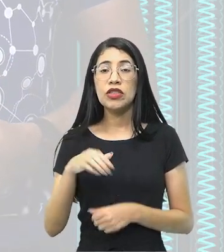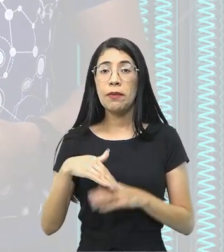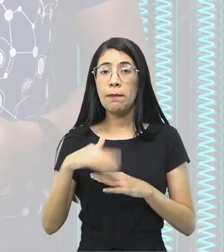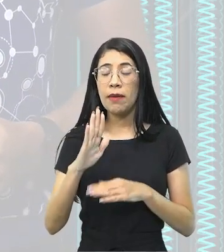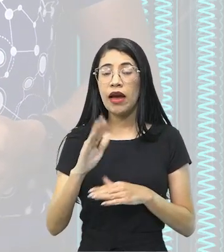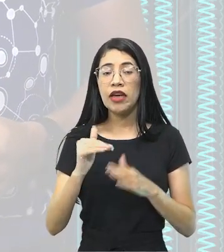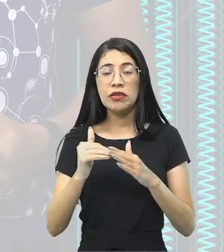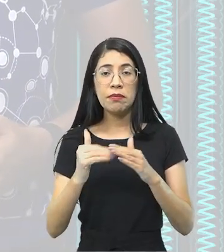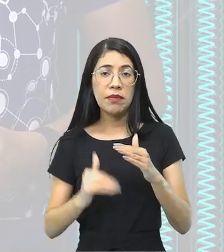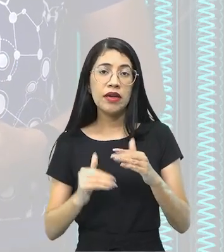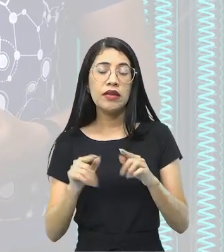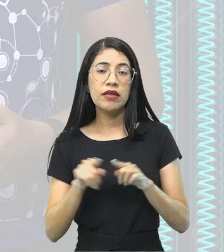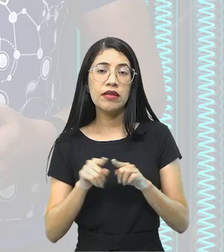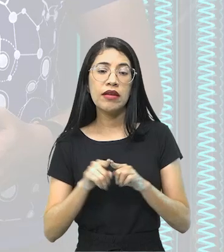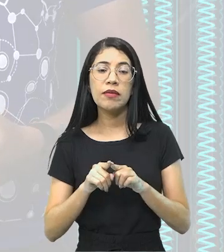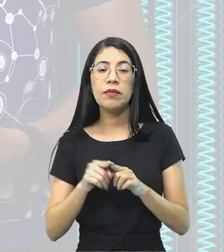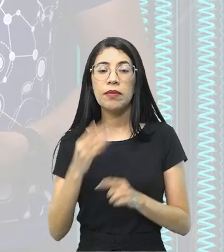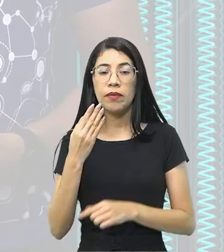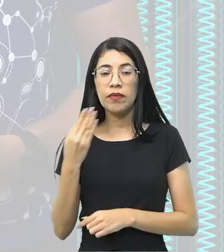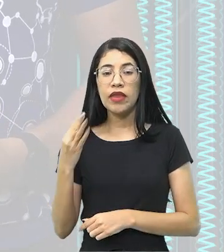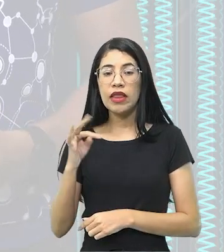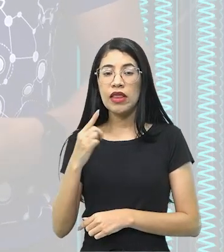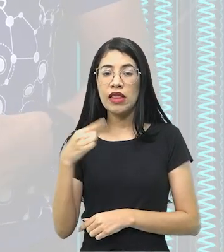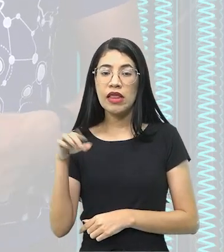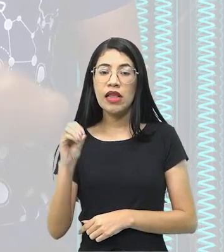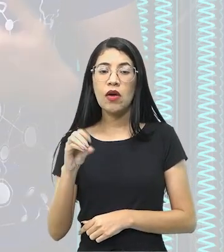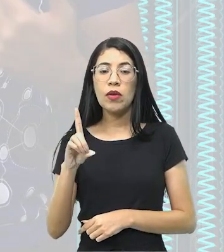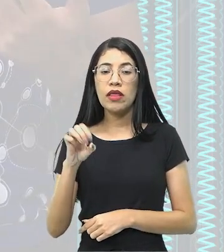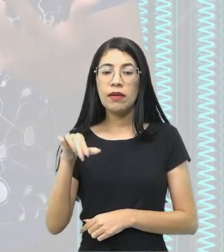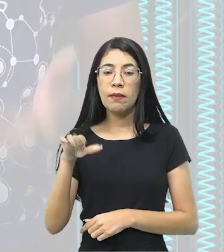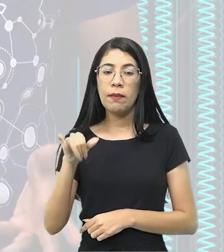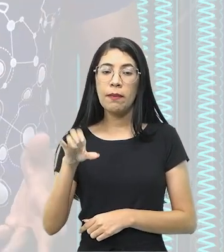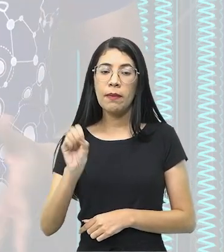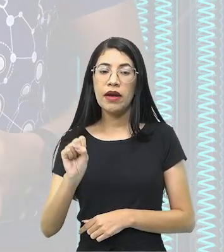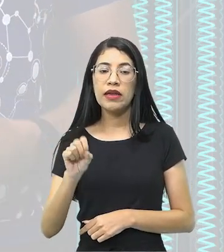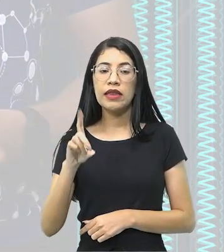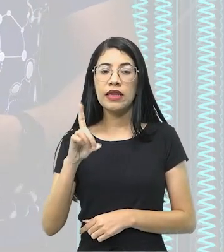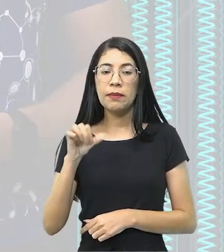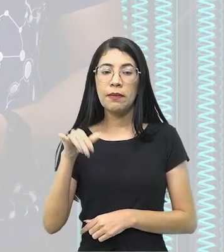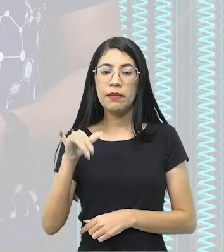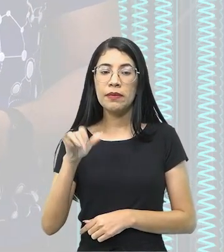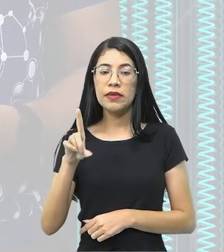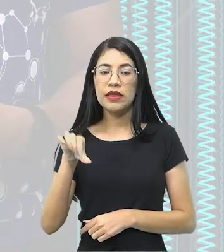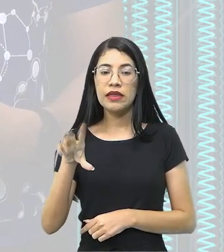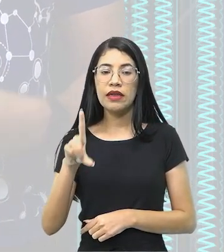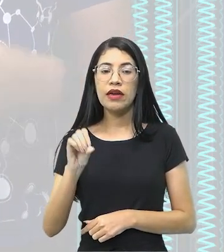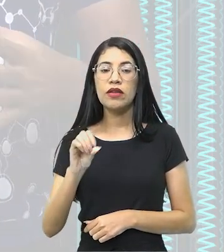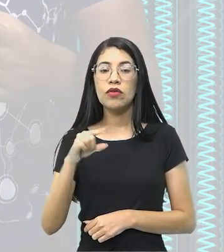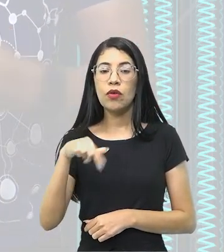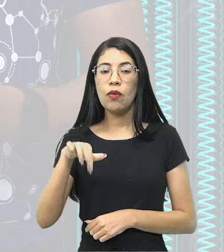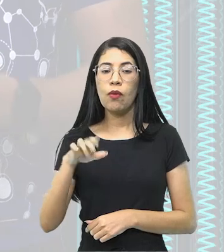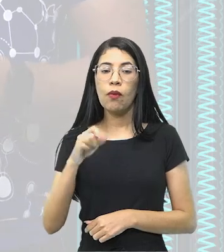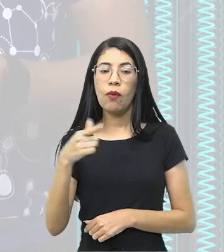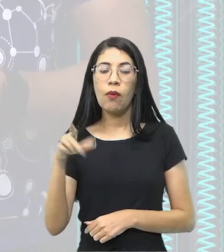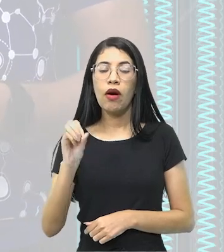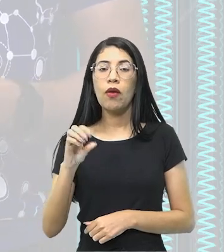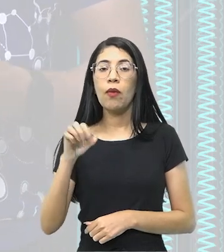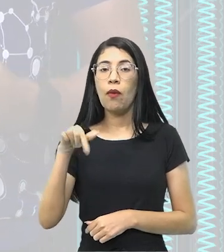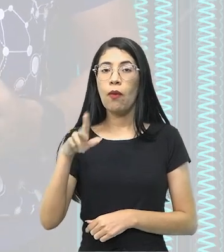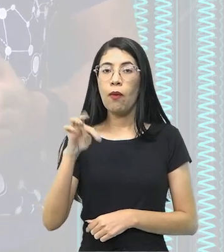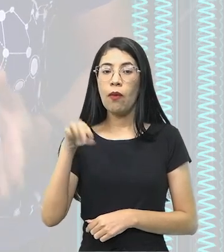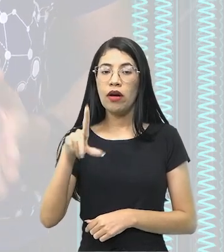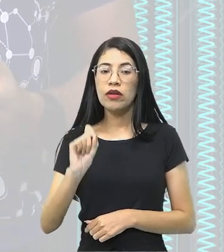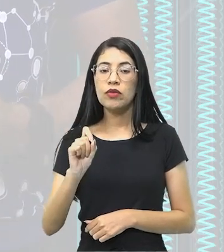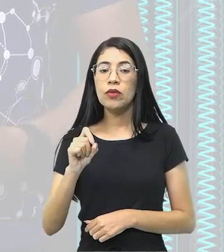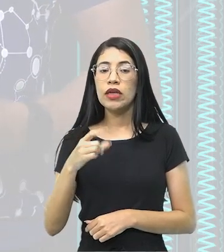menos, tão, demais, demasiado, quão, quanto e tanto, né? Ela trabalha